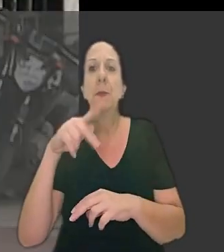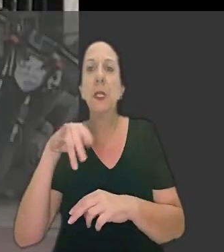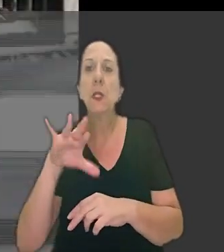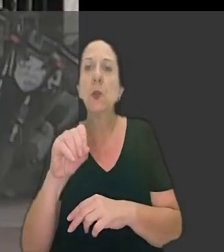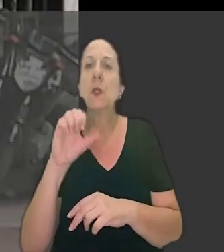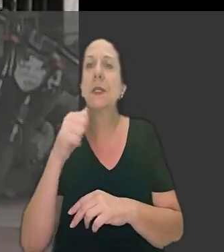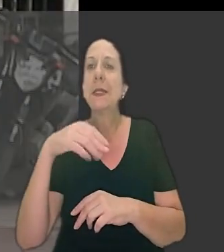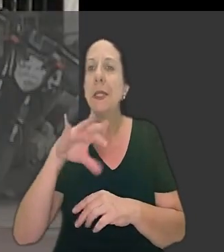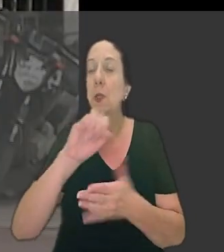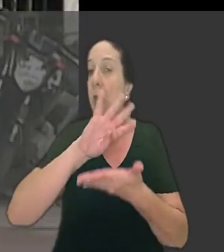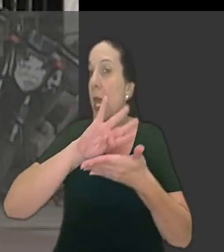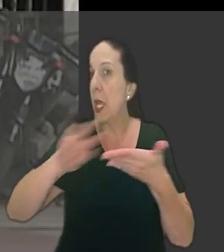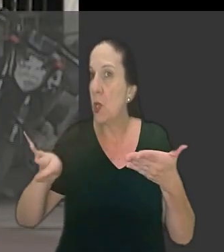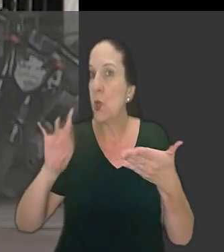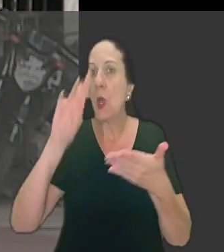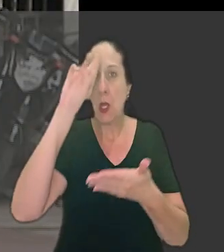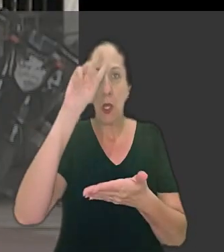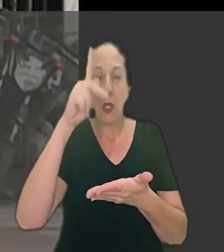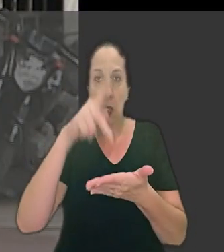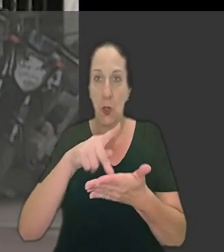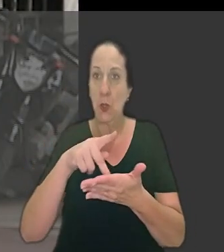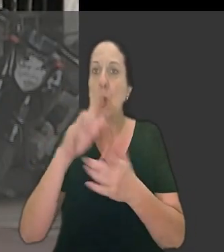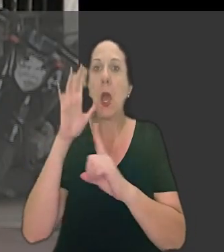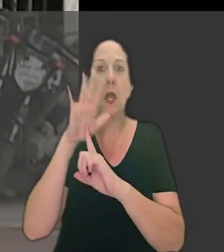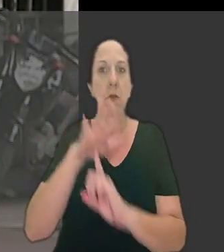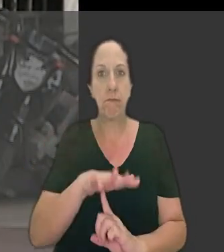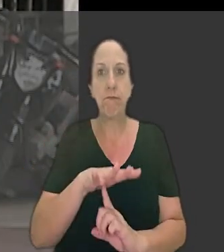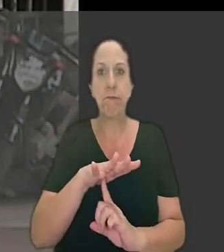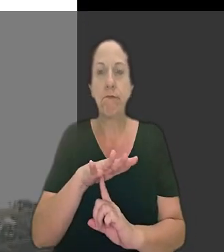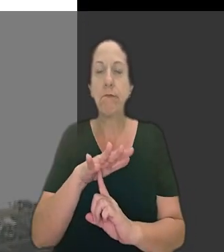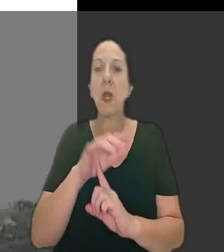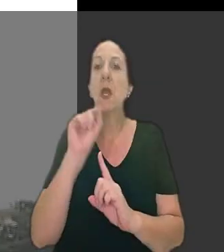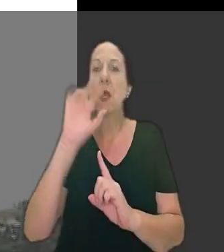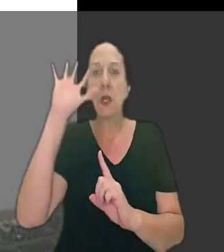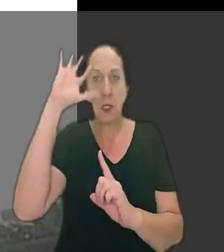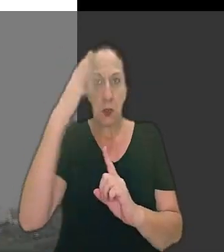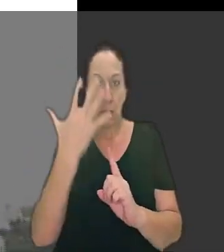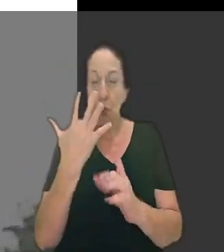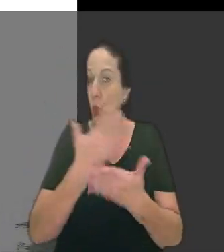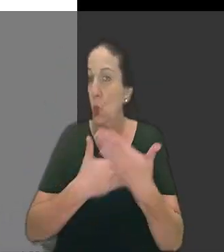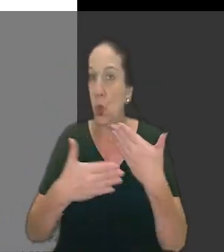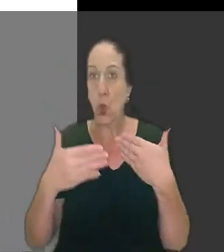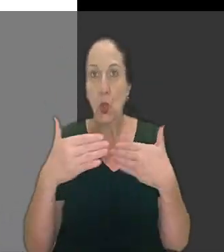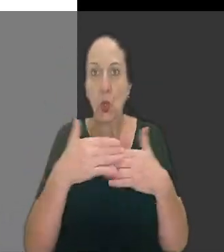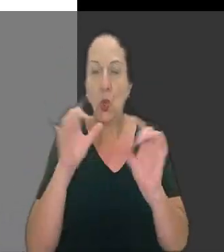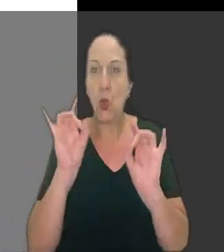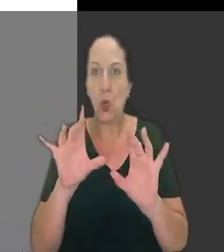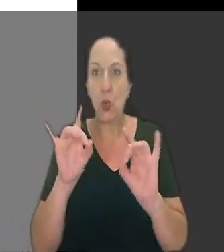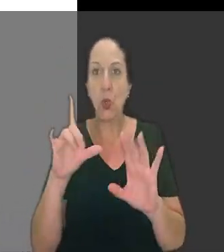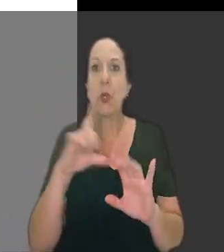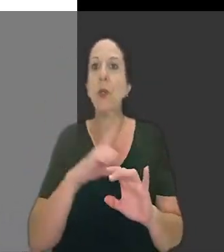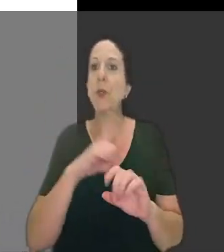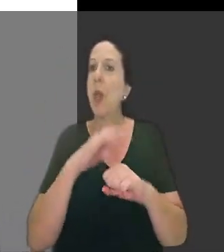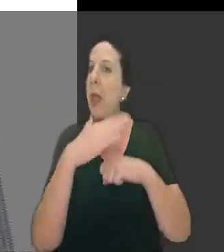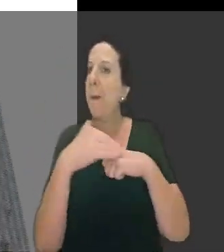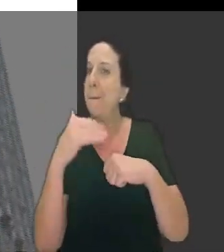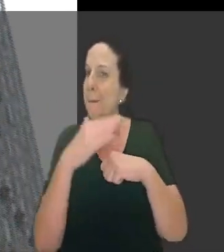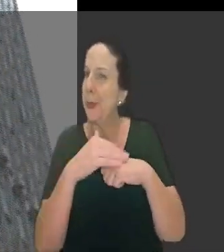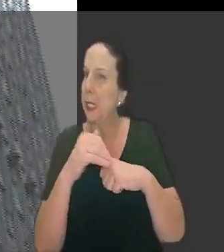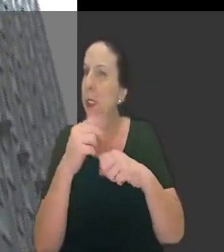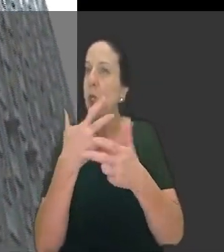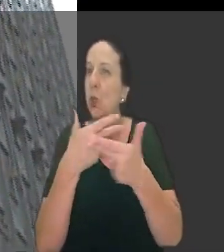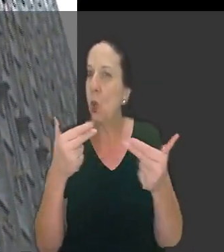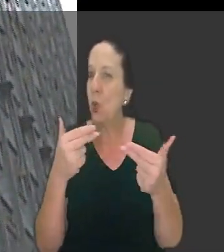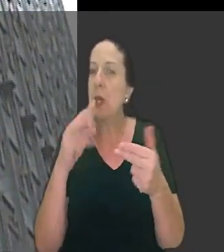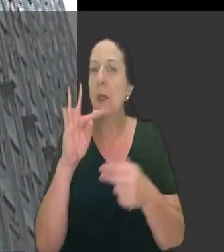Santo, retirou a condenação que havia reconhecido o assédio moral. A conclusão foi a de que todos os vendedores tinham apelidos